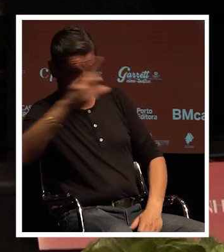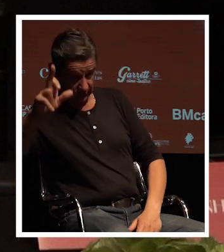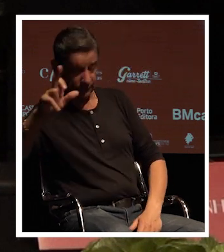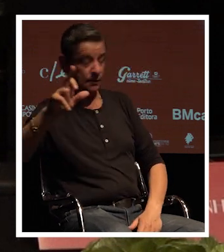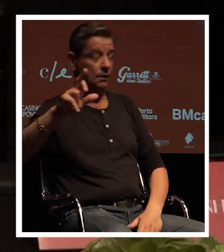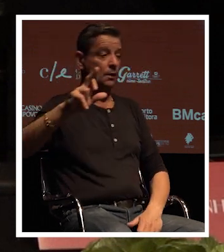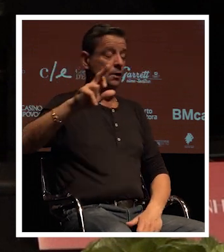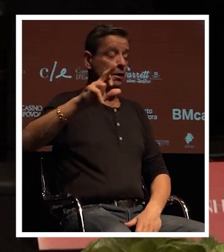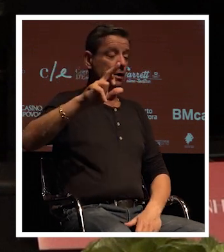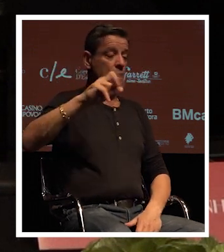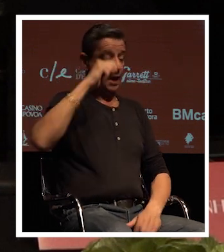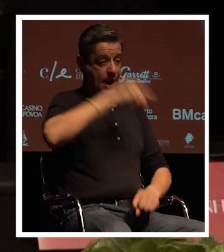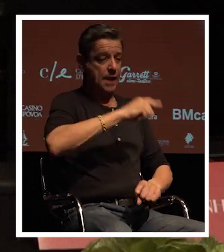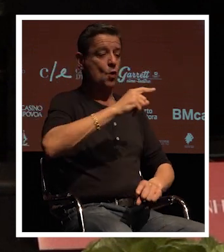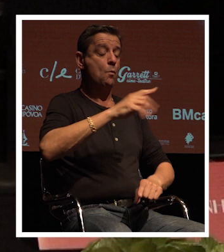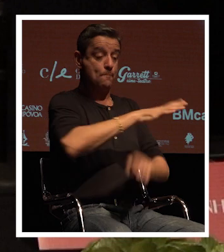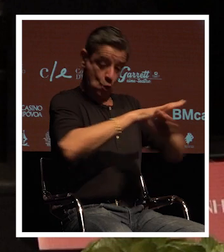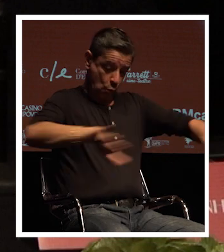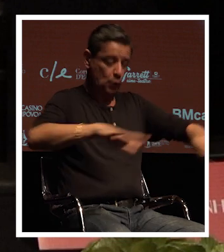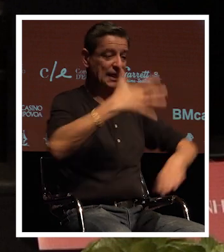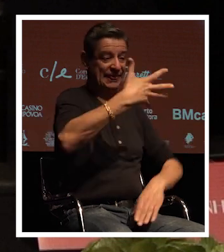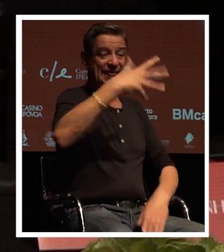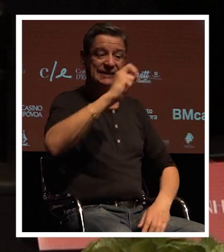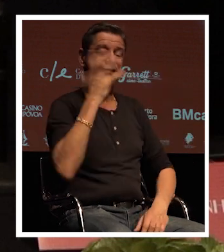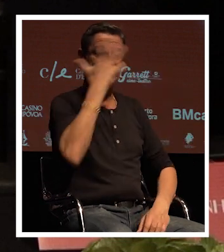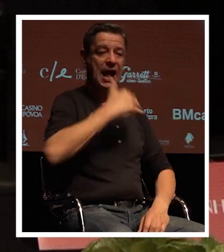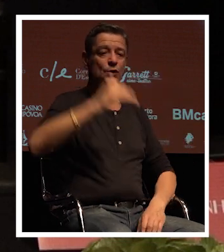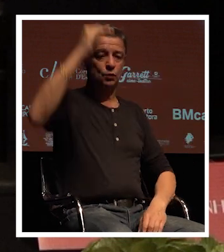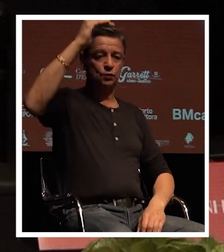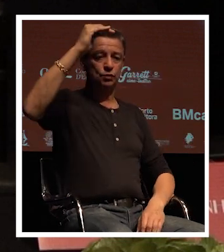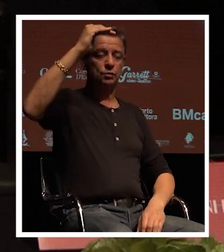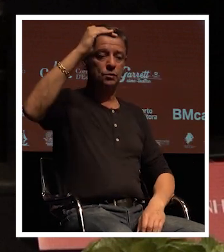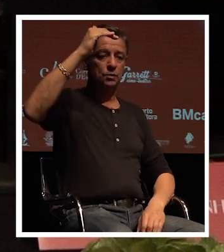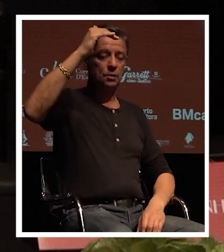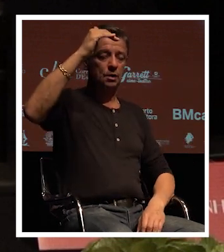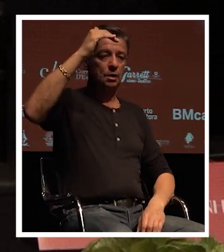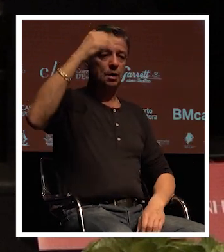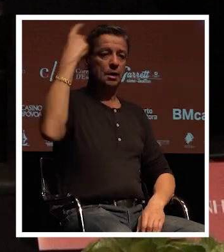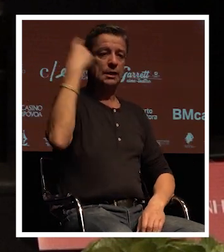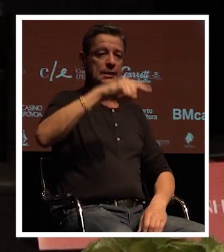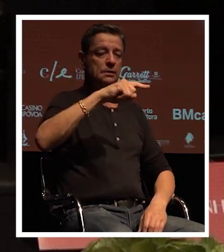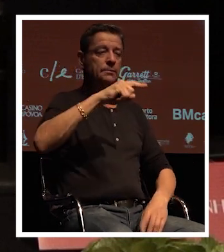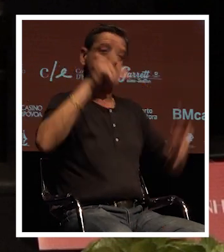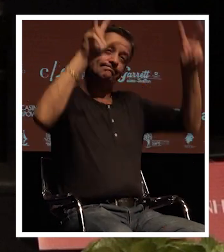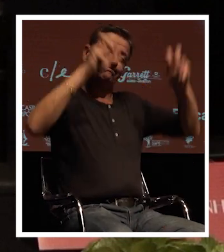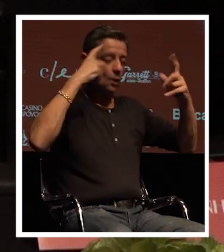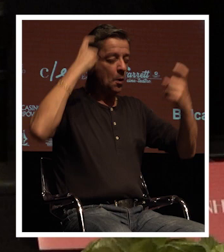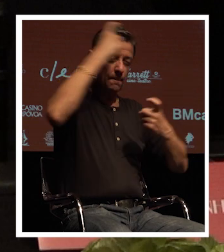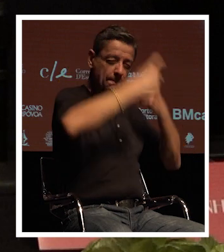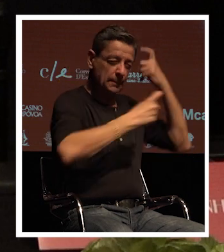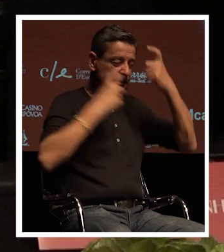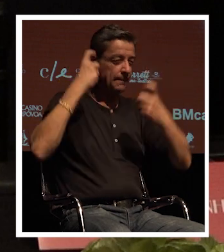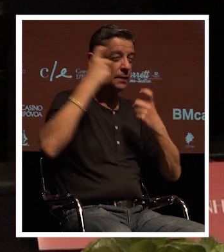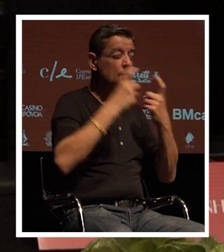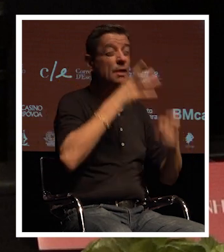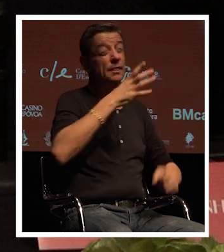z que é o mio 13 anos começa a dissertar de improviso sobre o pensamento 13 anos